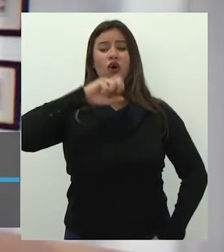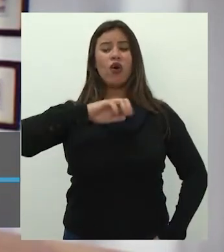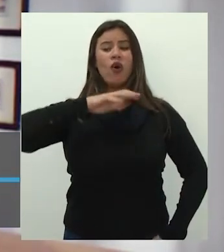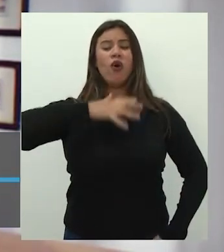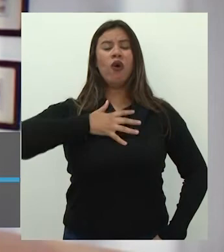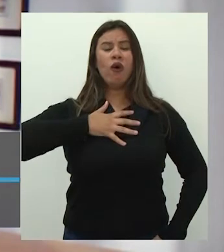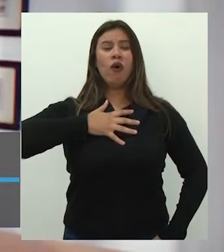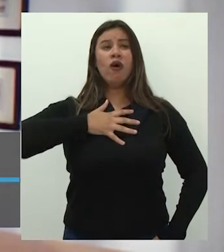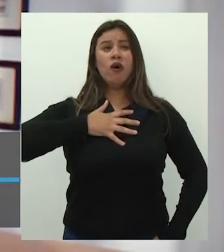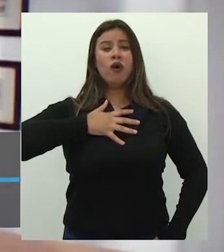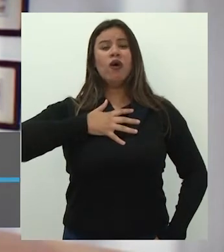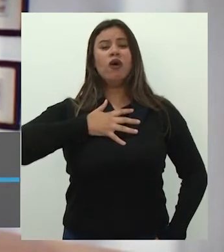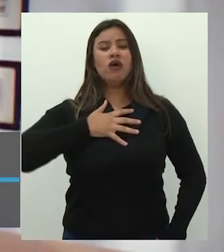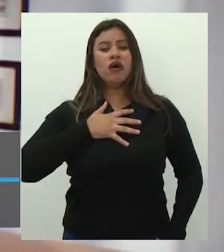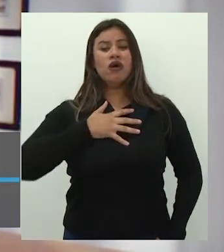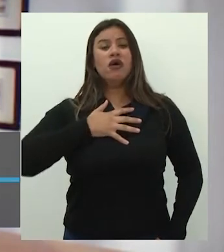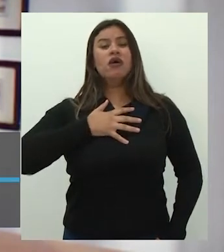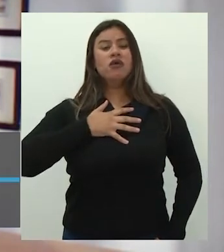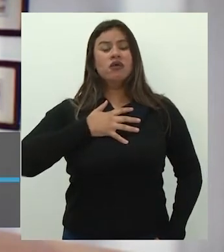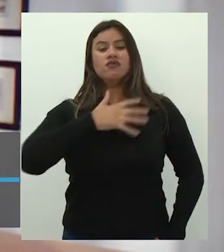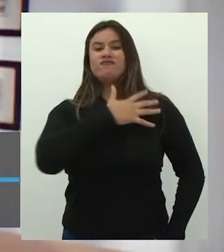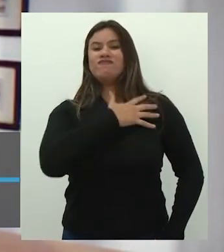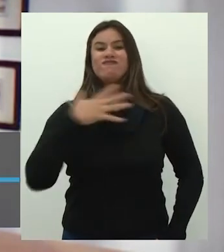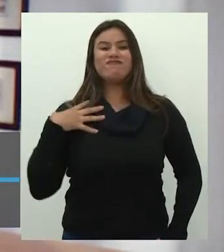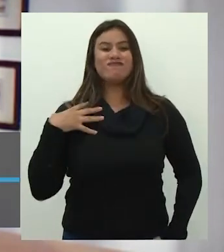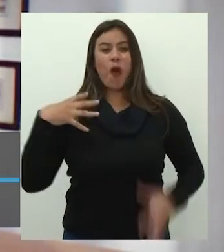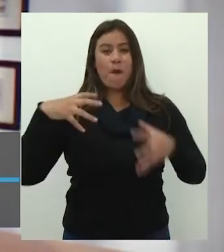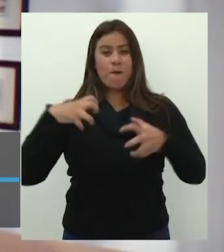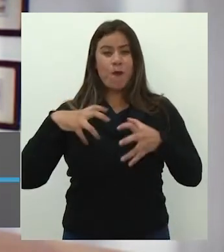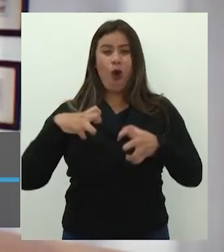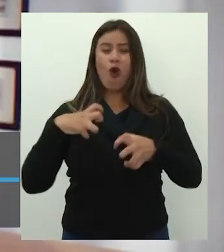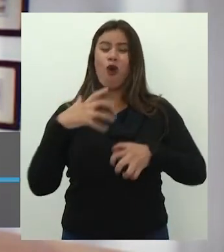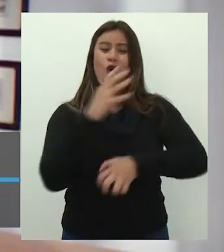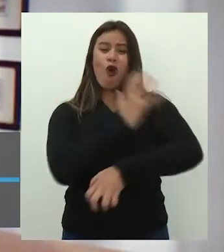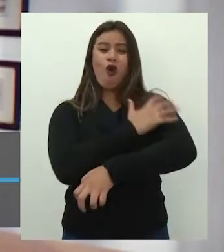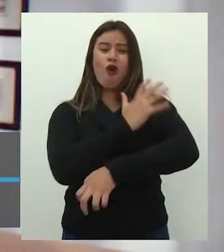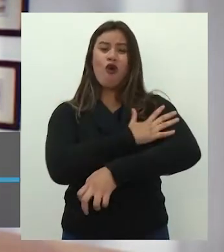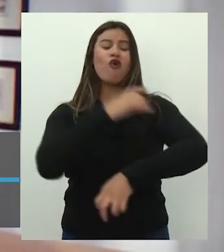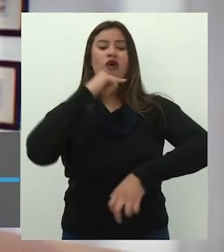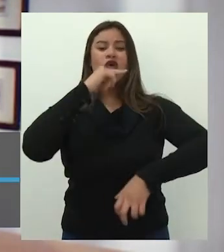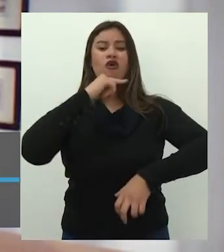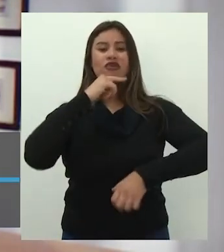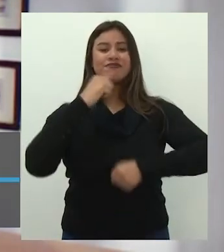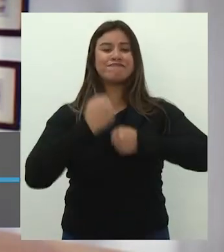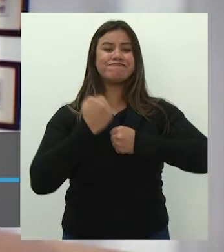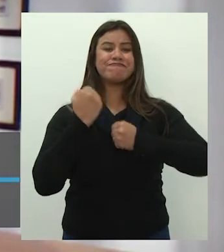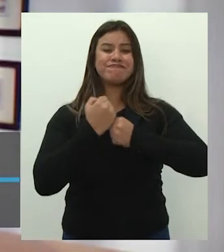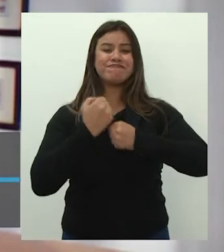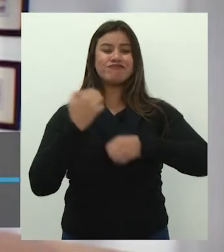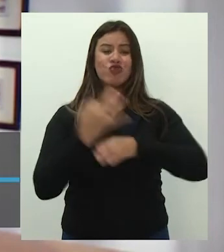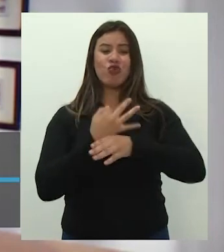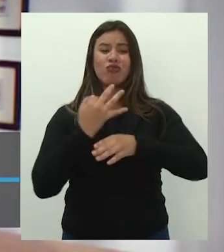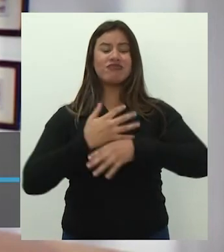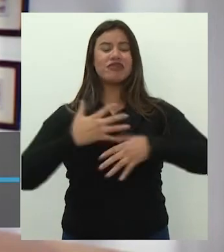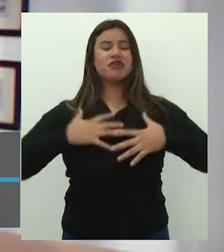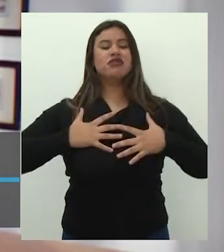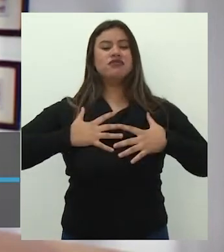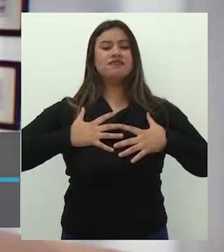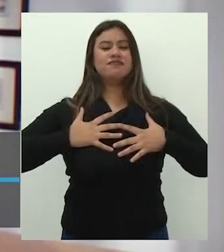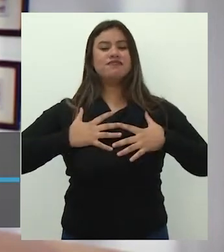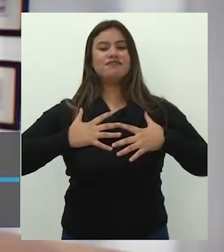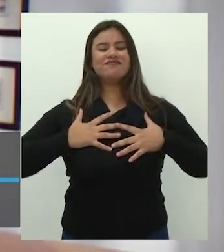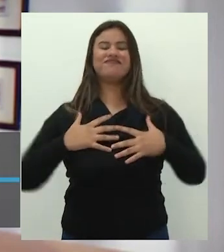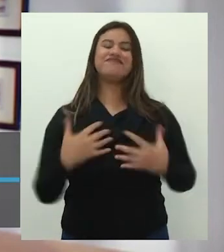porque a musculatura não dá conta de sustentar o tórax nesta posição. Então, eu